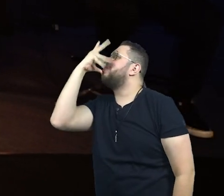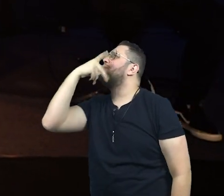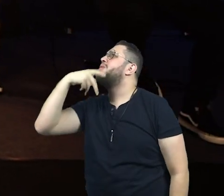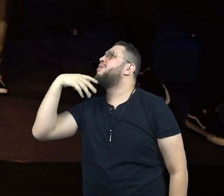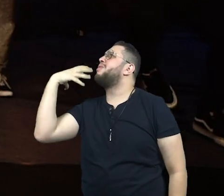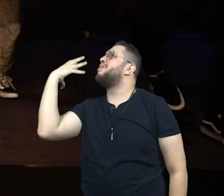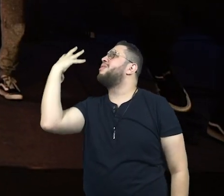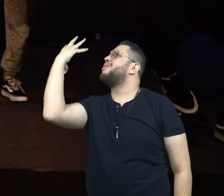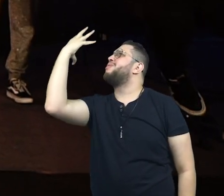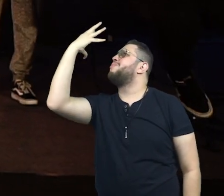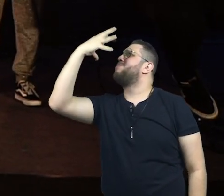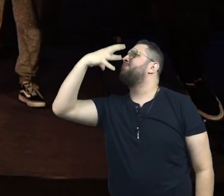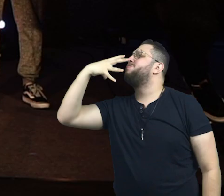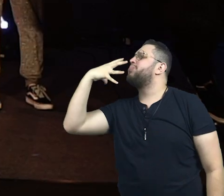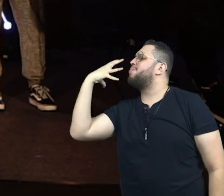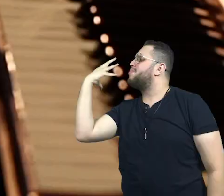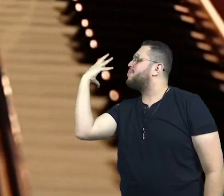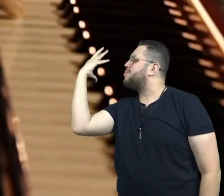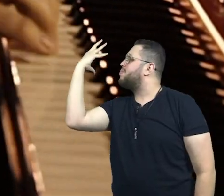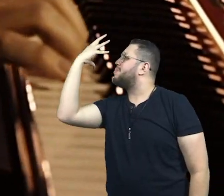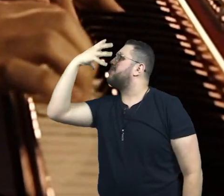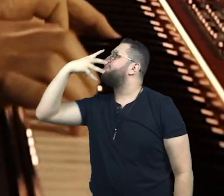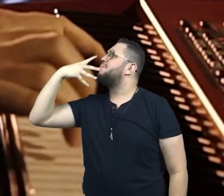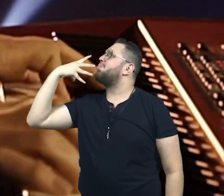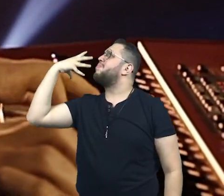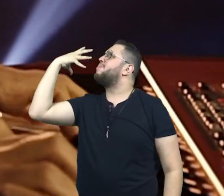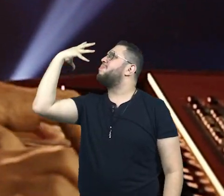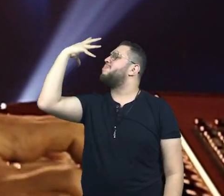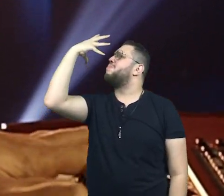Dizer que és formoso,